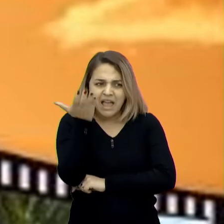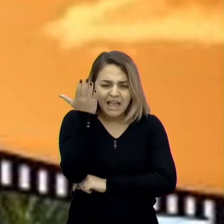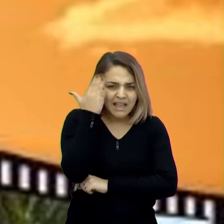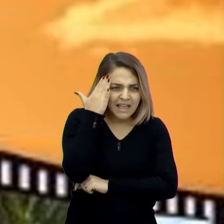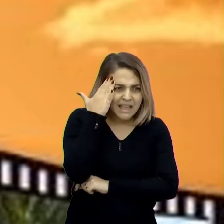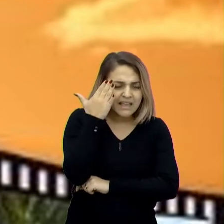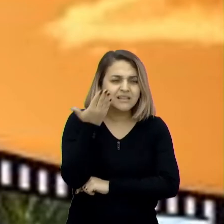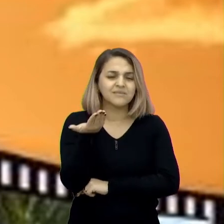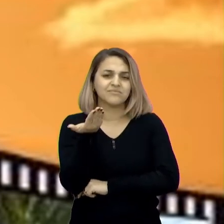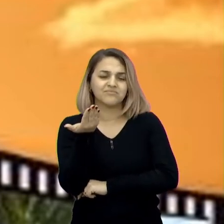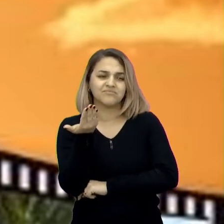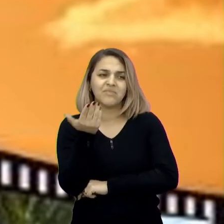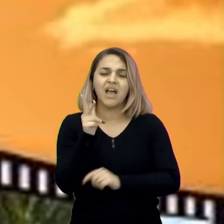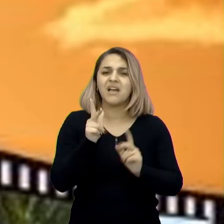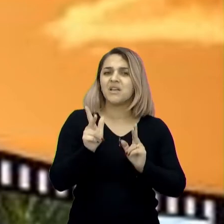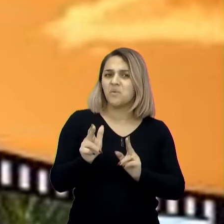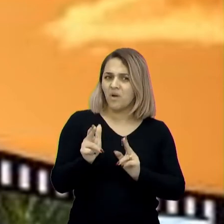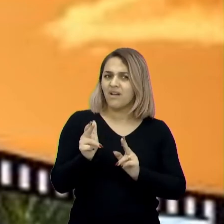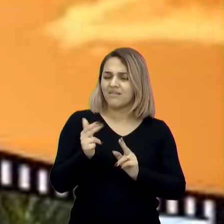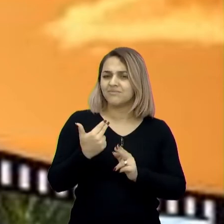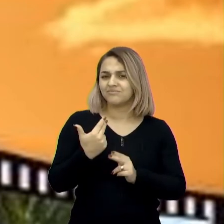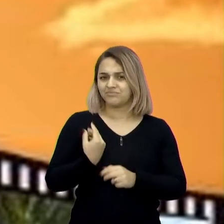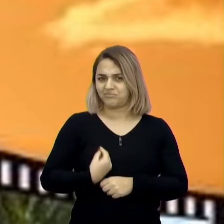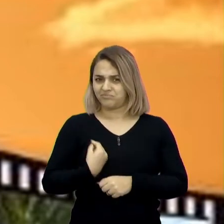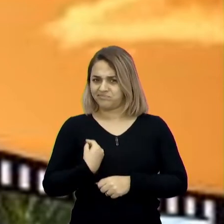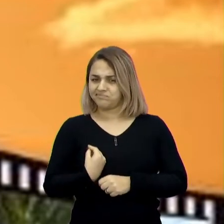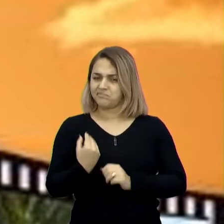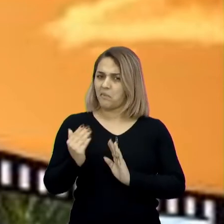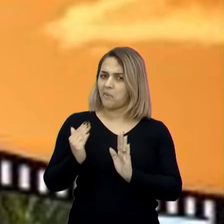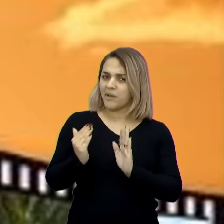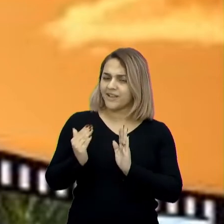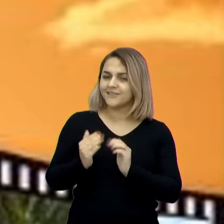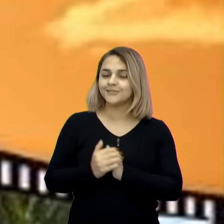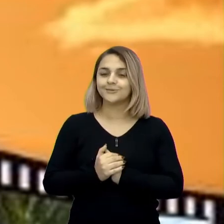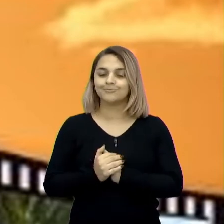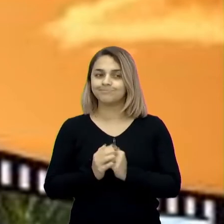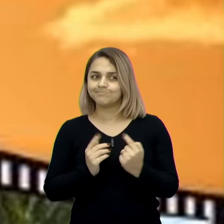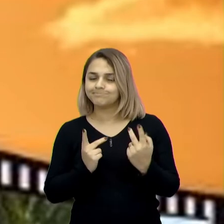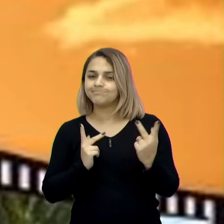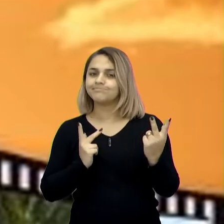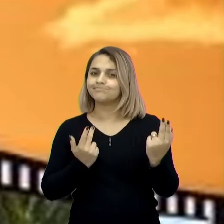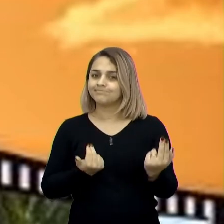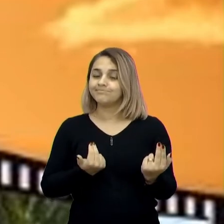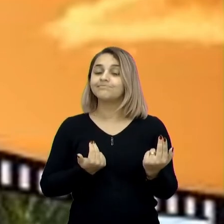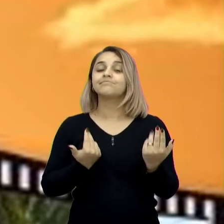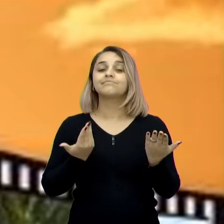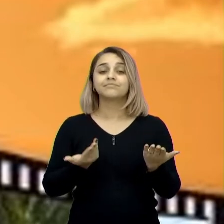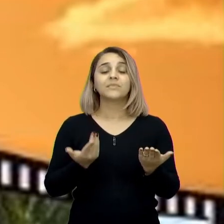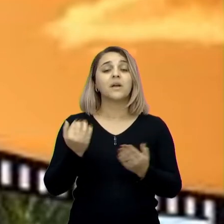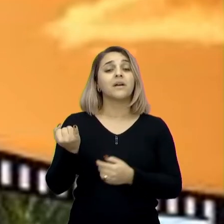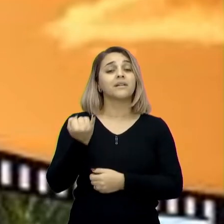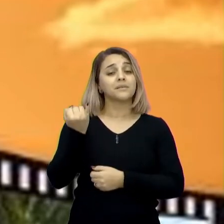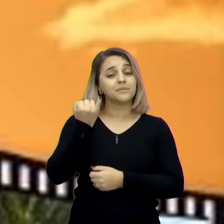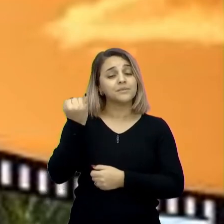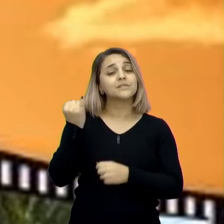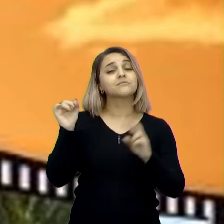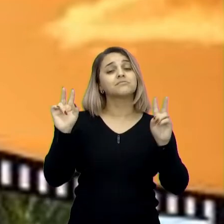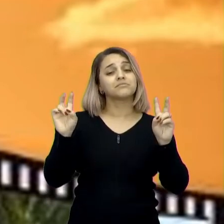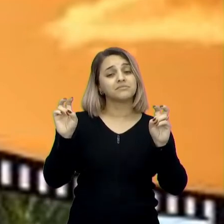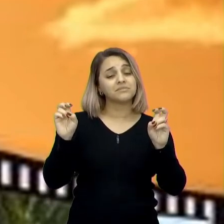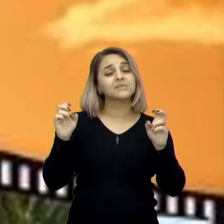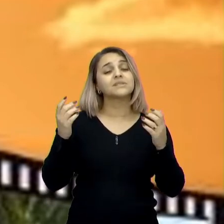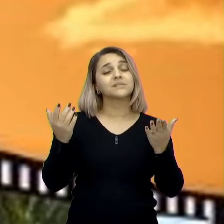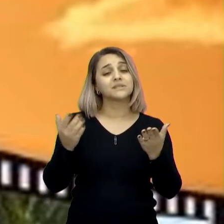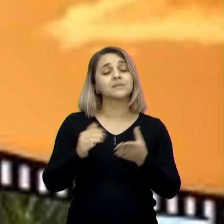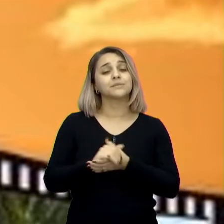passando pela mesma situação que eu? Então é legal a gente explorar essas temáticas na hora da produção. Por quê? A gente também trabalha